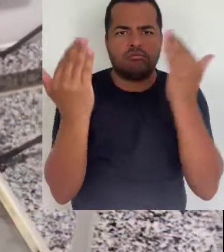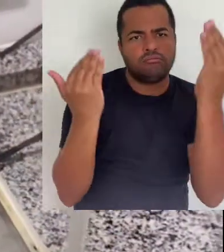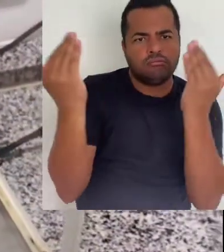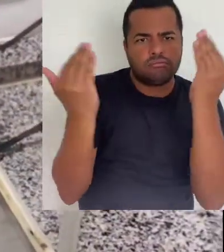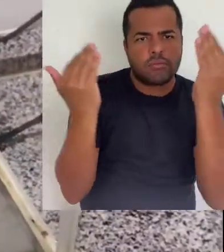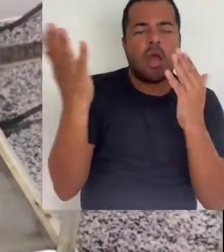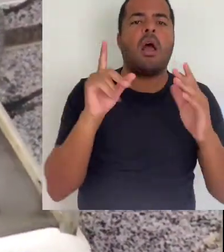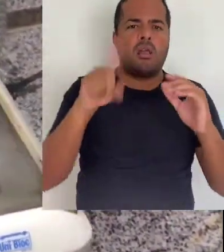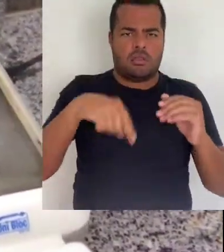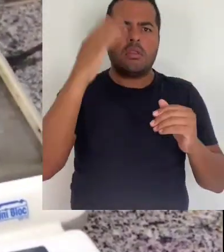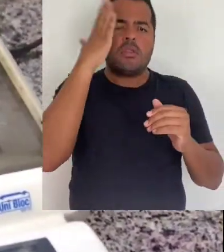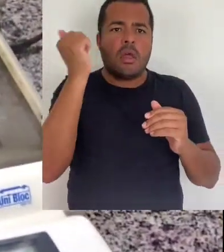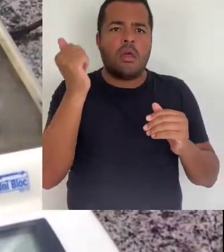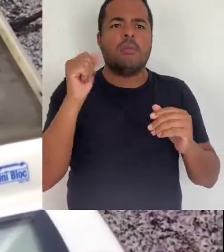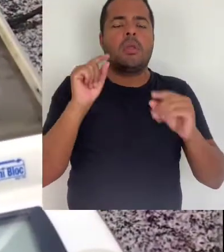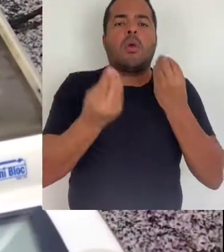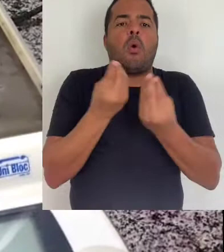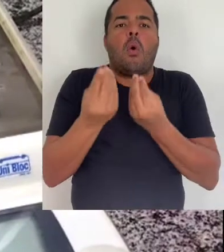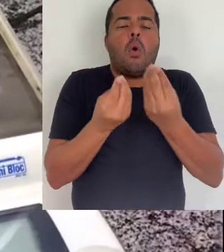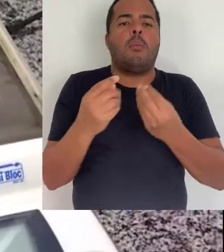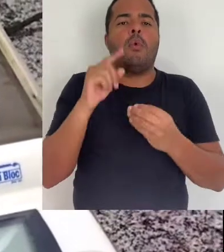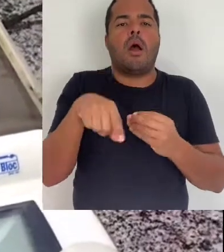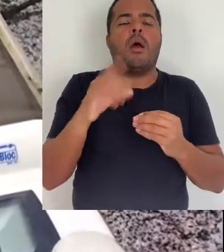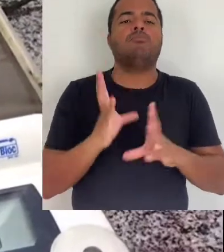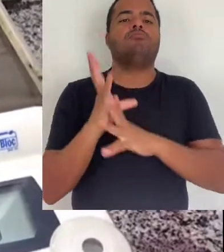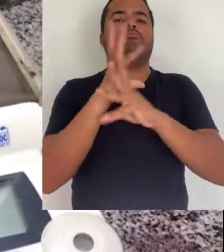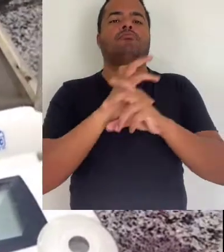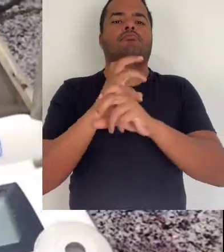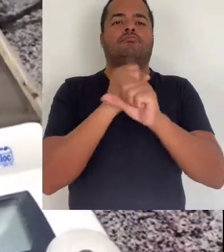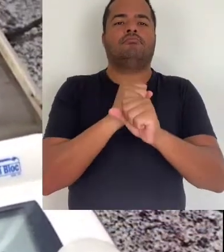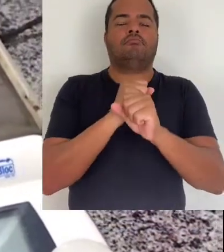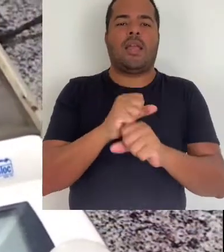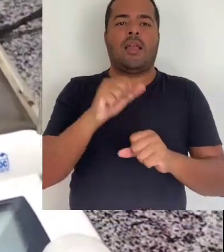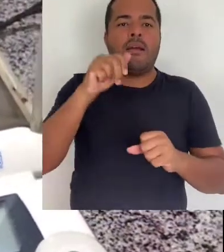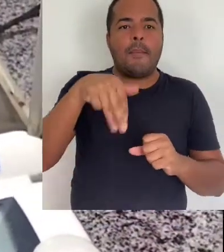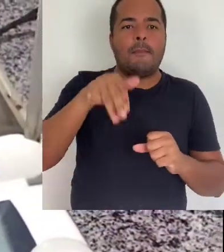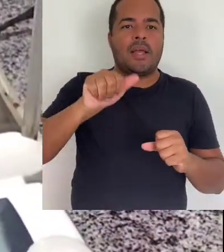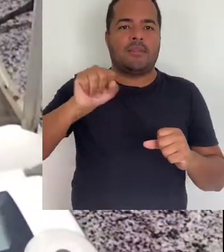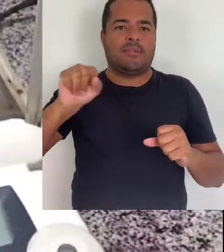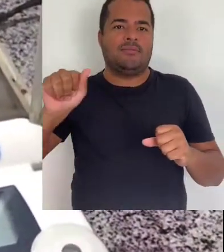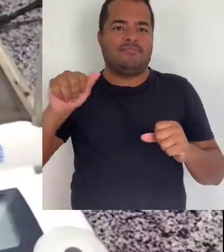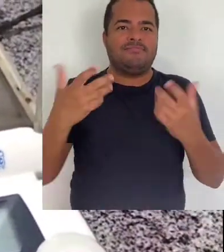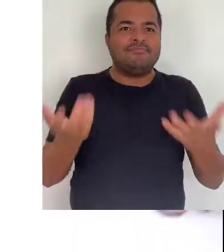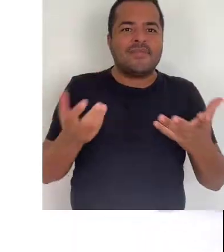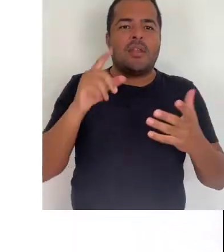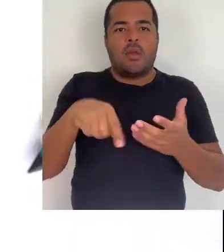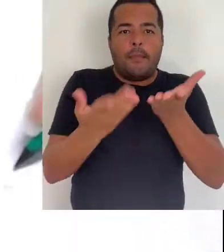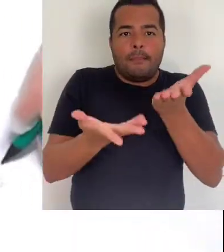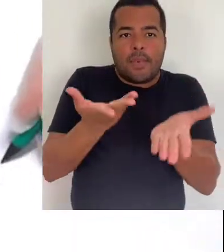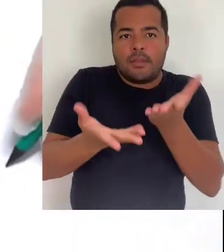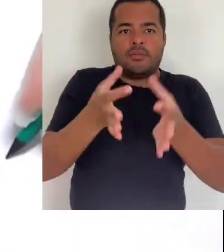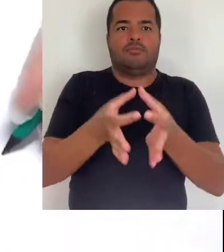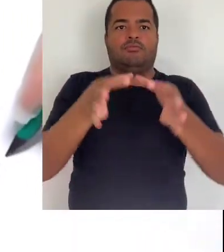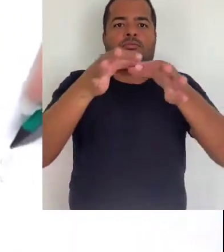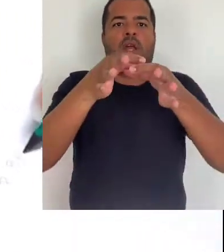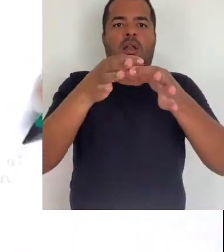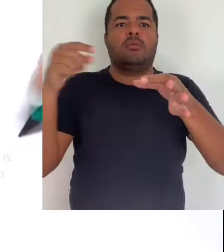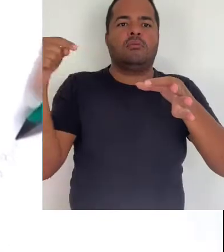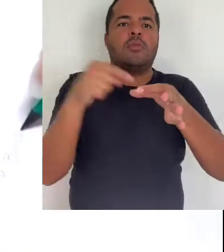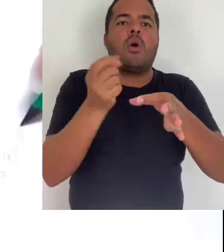com o material, e aí a gente sabe a massa obtida de produto que foi obtido nessa reação. O peso do